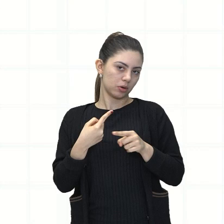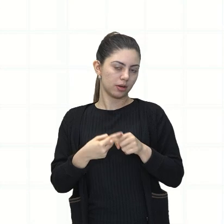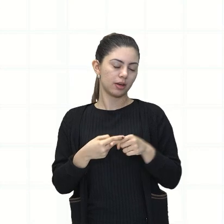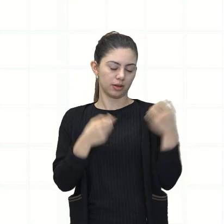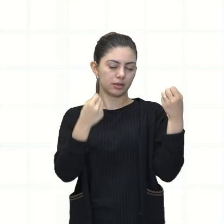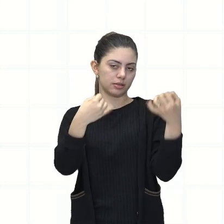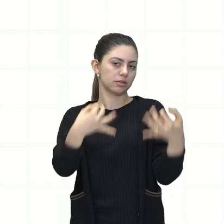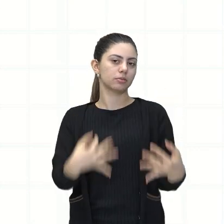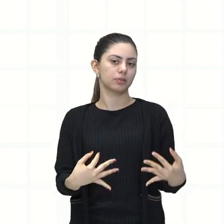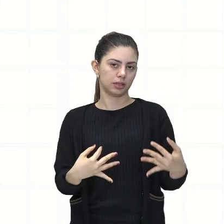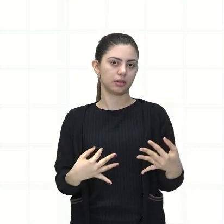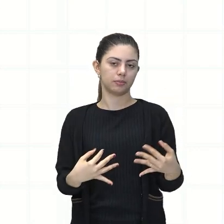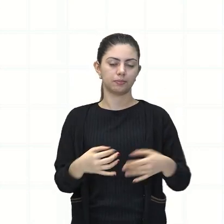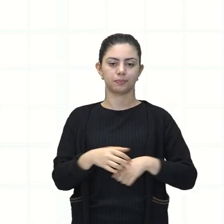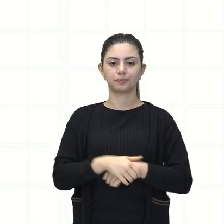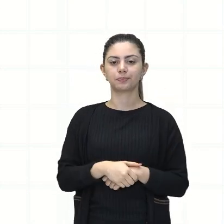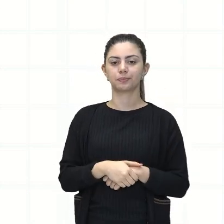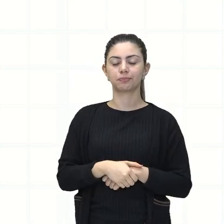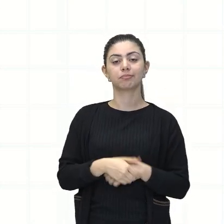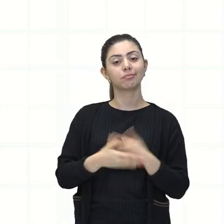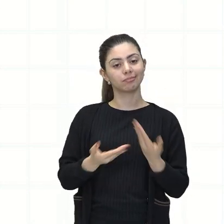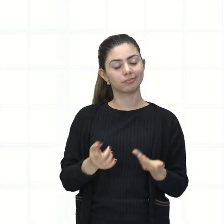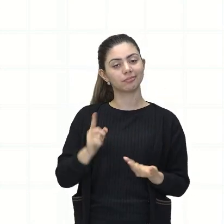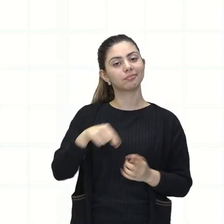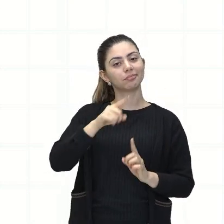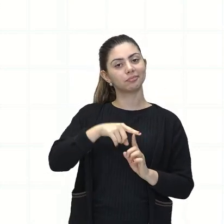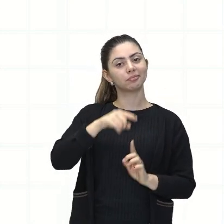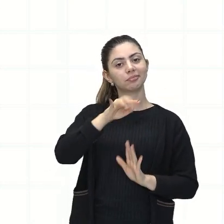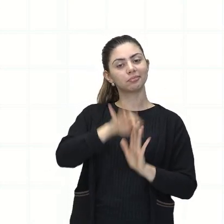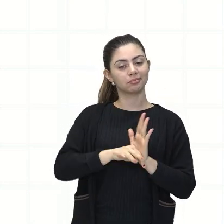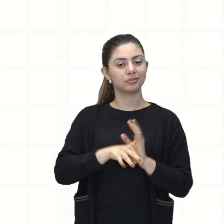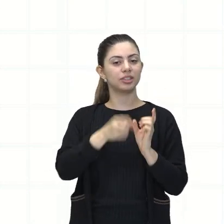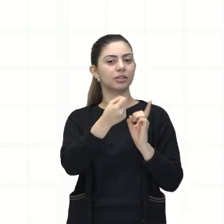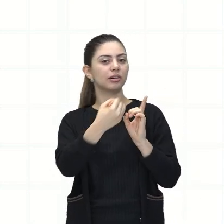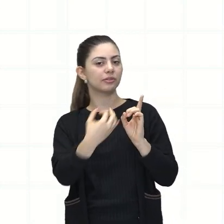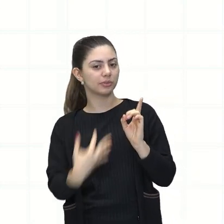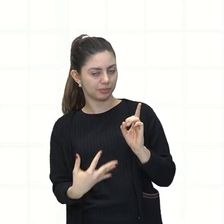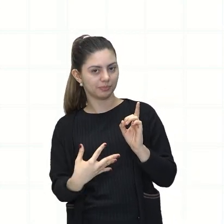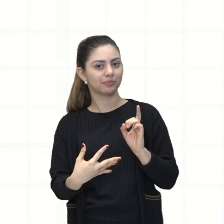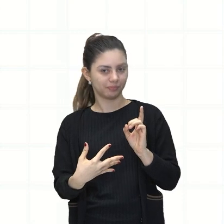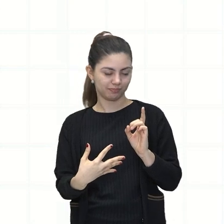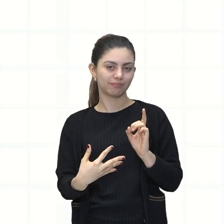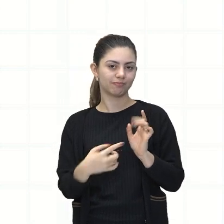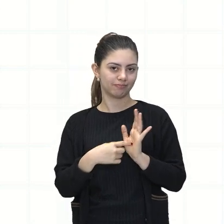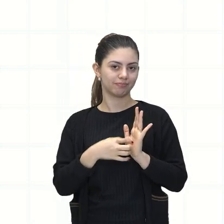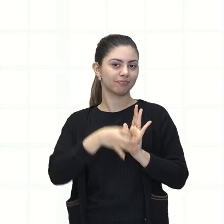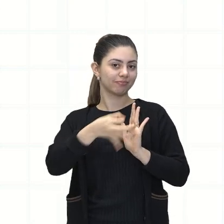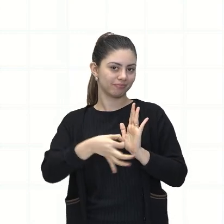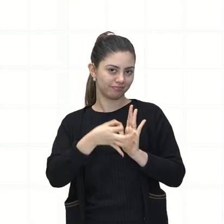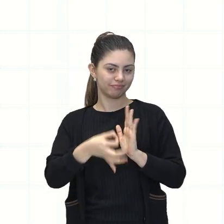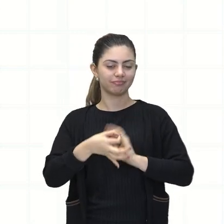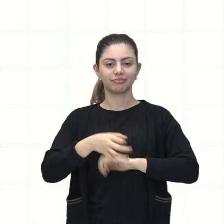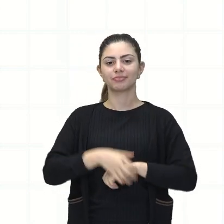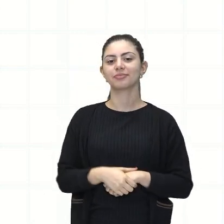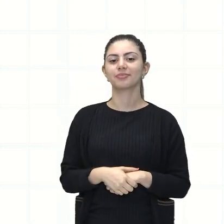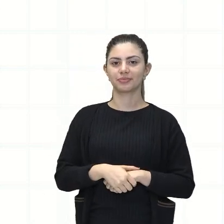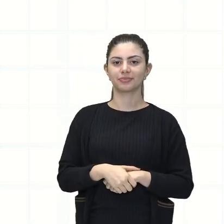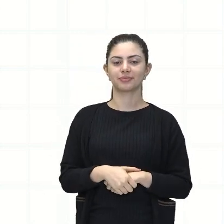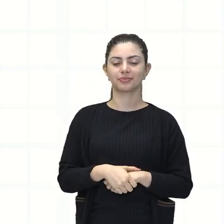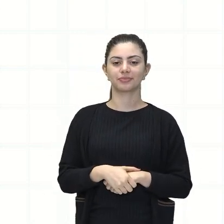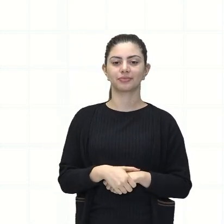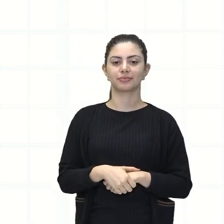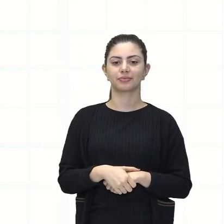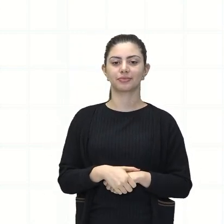tal realidade. Então, é um tipo de texto dissertativo argumentativo. Argumentar,